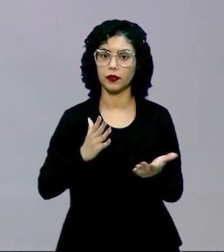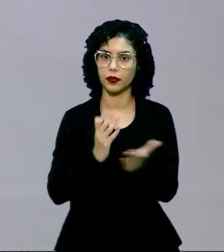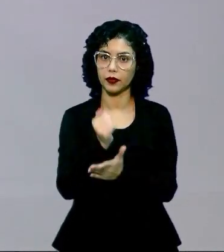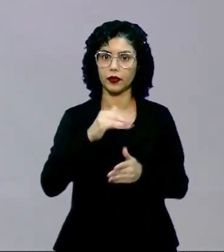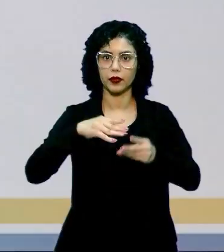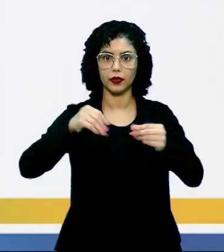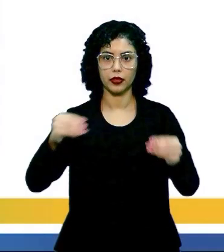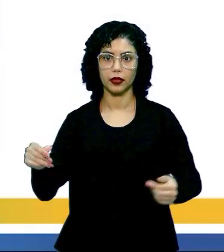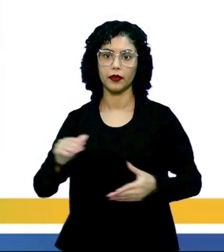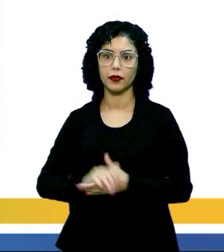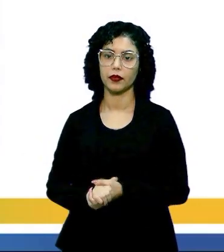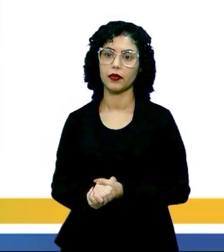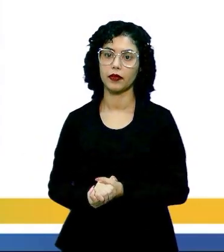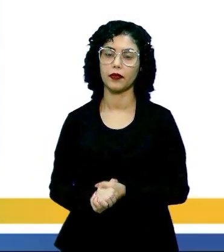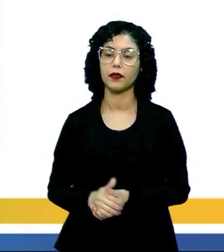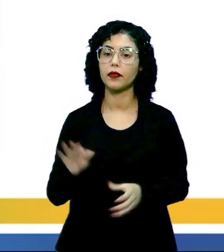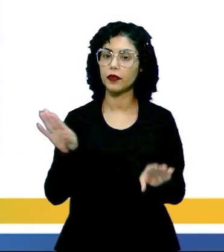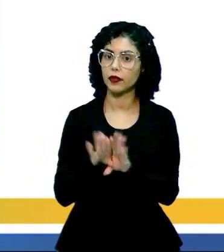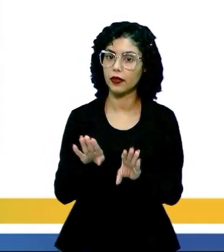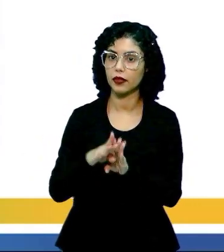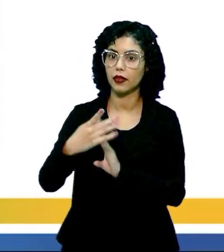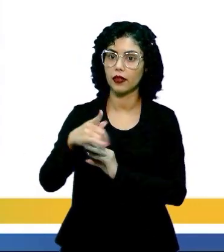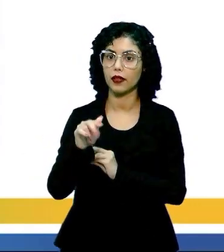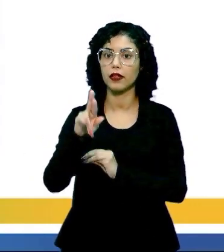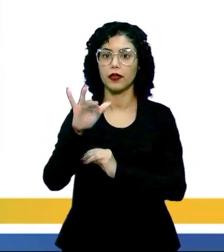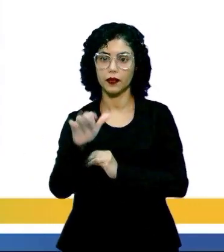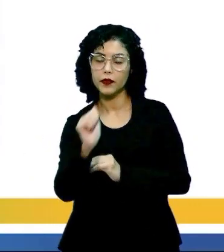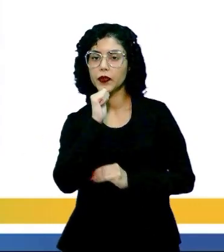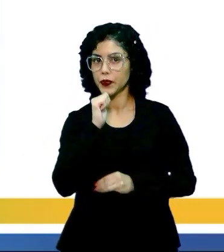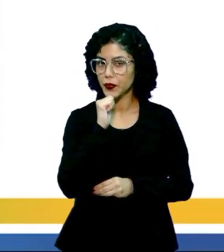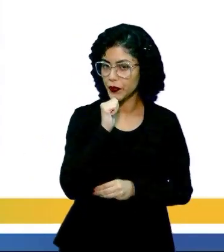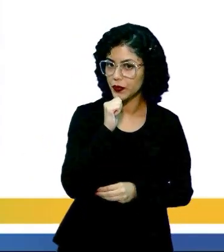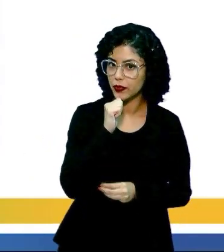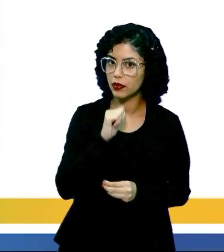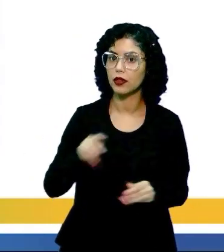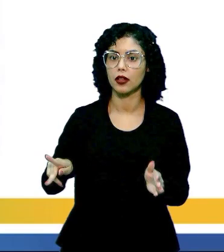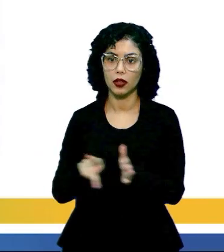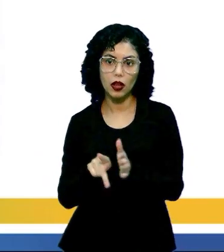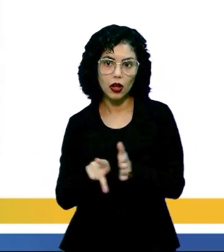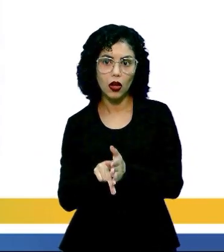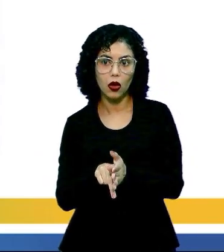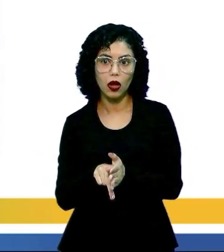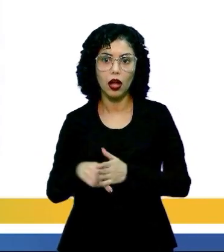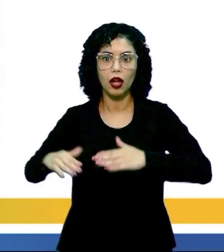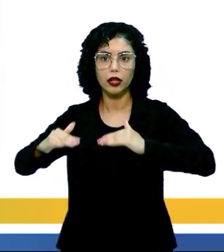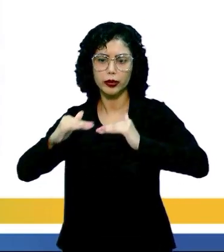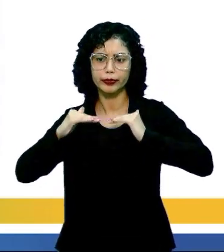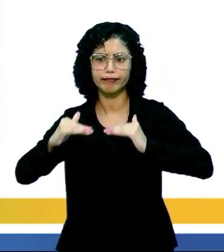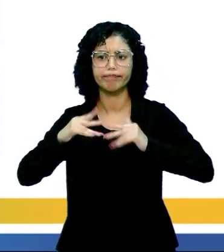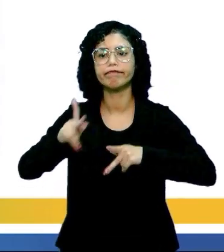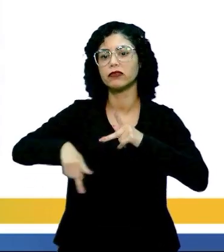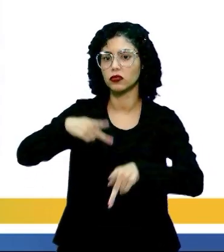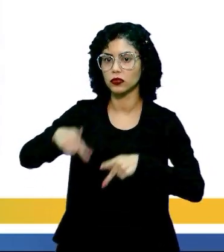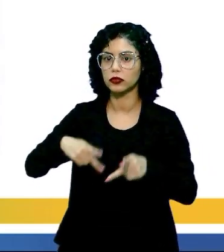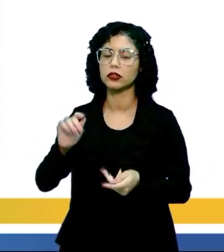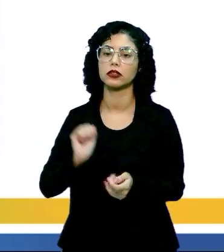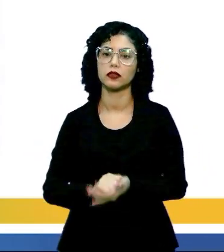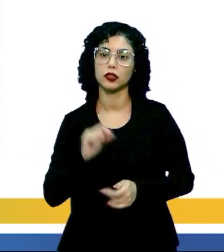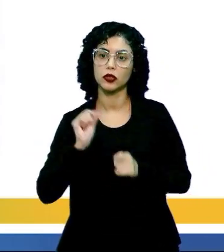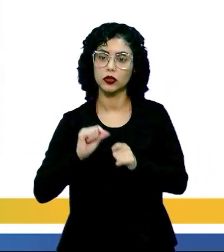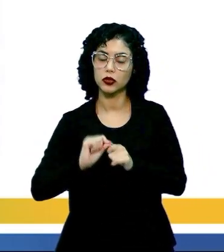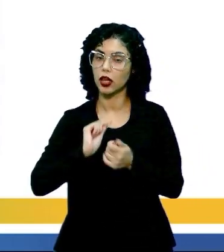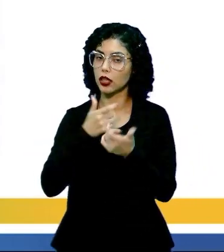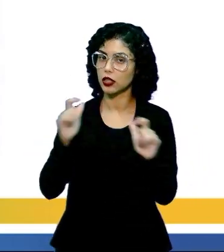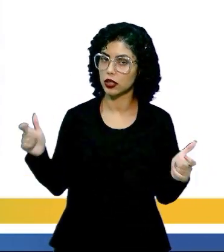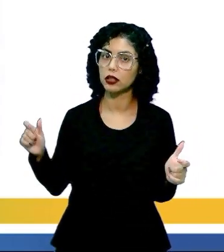de terras. E também nós tínhamos os plebeus, que constituiu a camada popular, né? E os plebeus, eles tinham